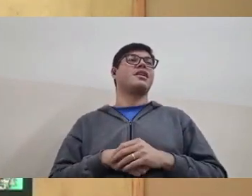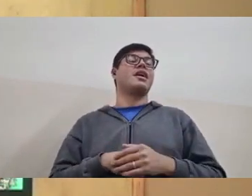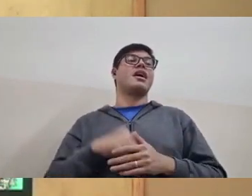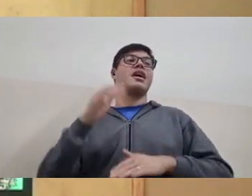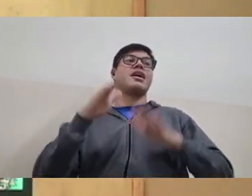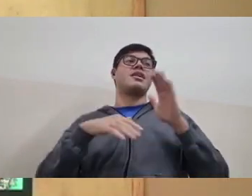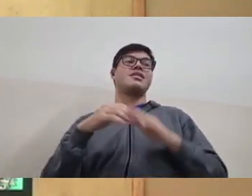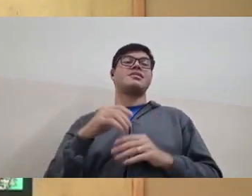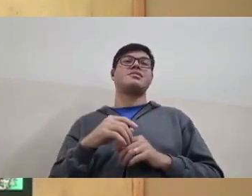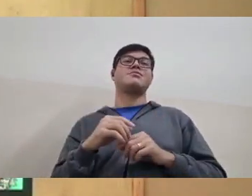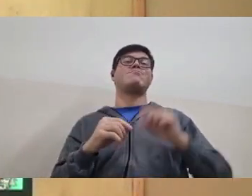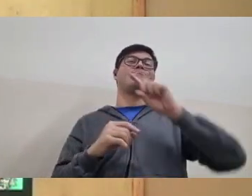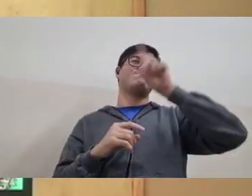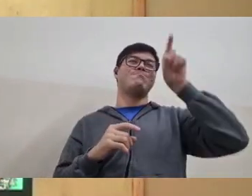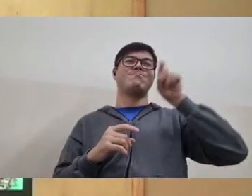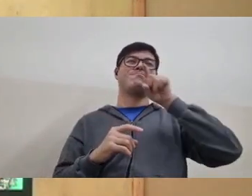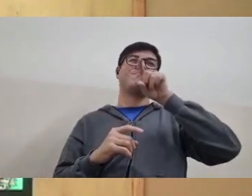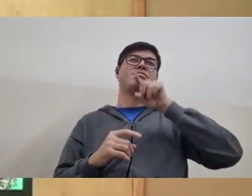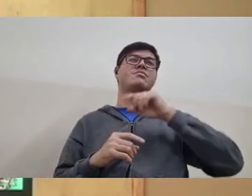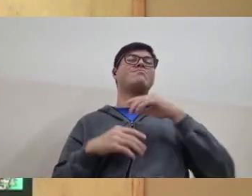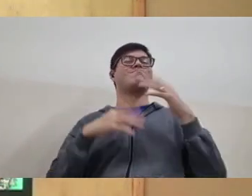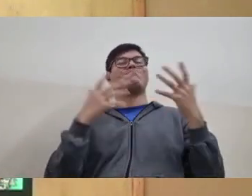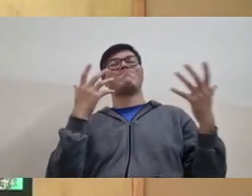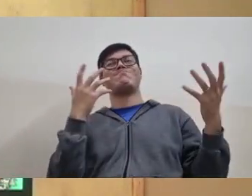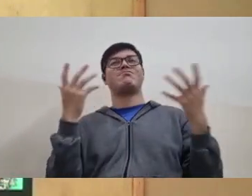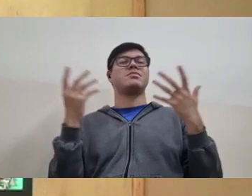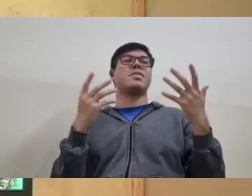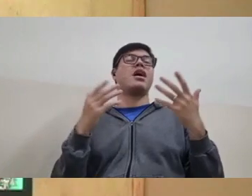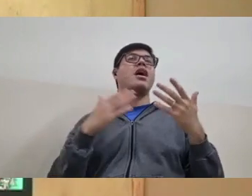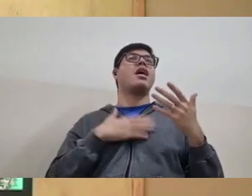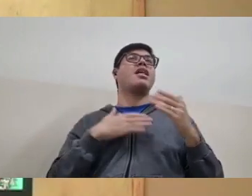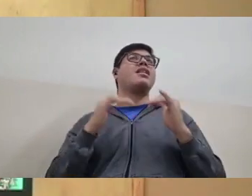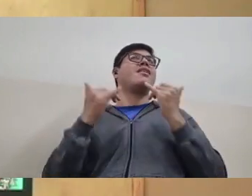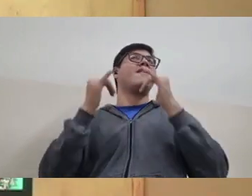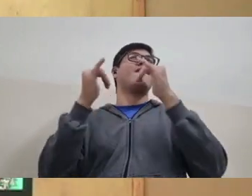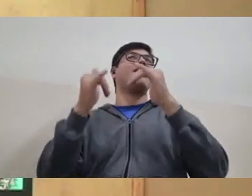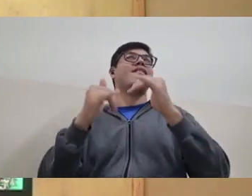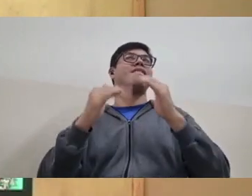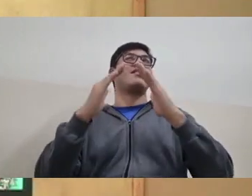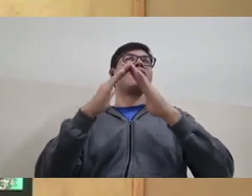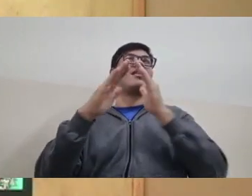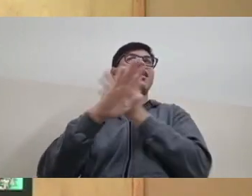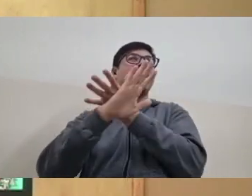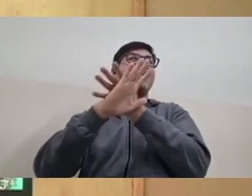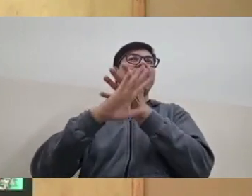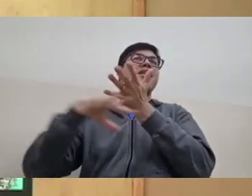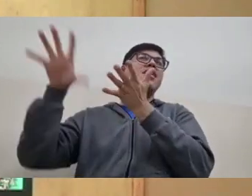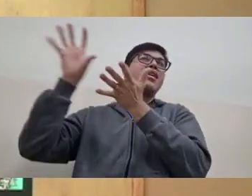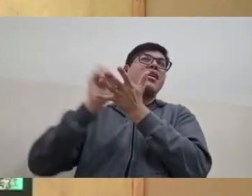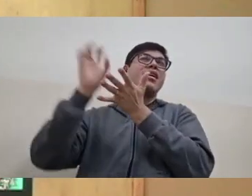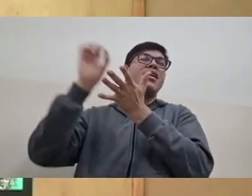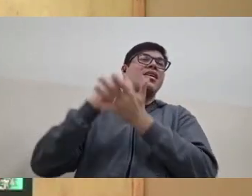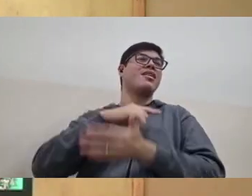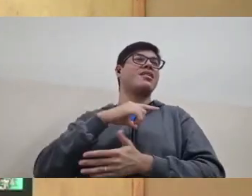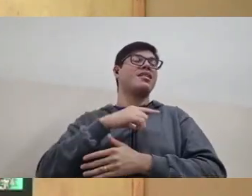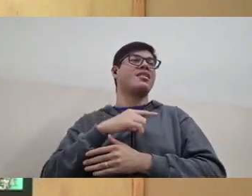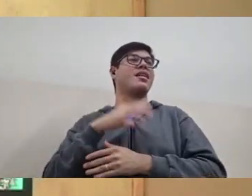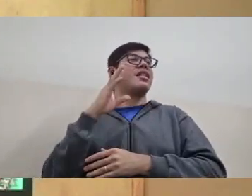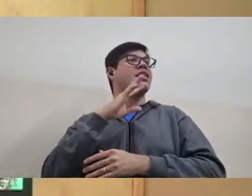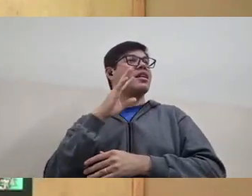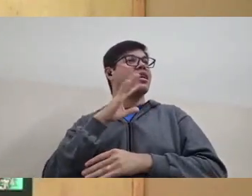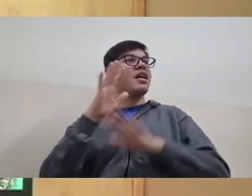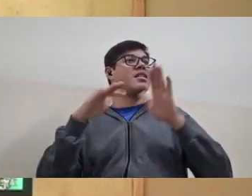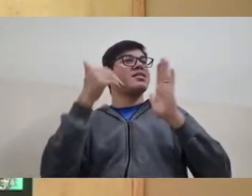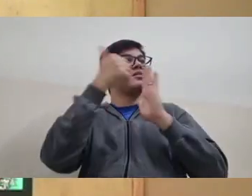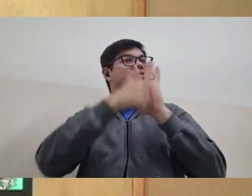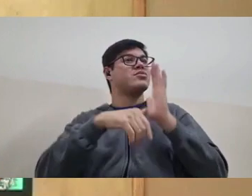contava. Era uma das grandes questões que batiam lá e falavam, mas eu tenho energia fotovoltaica, é uma coisa ambientalmente legal. Muito